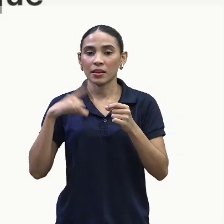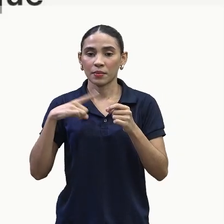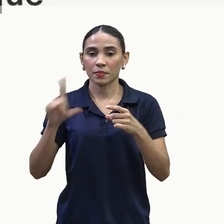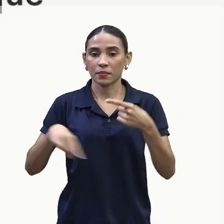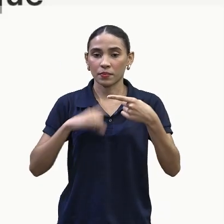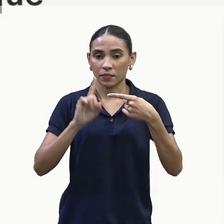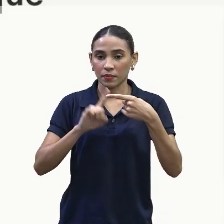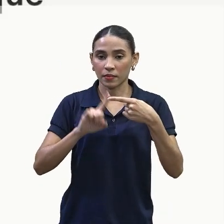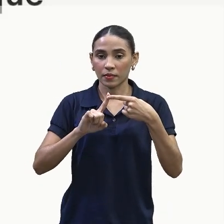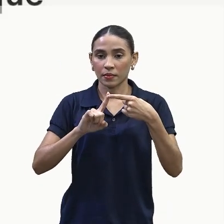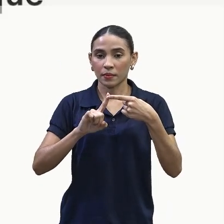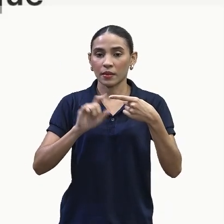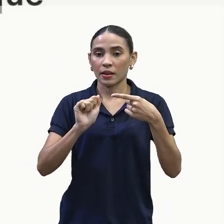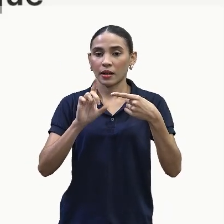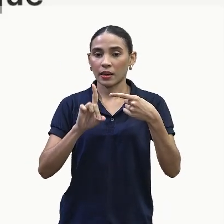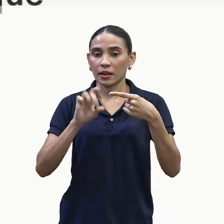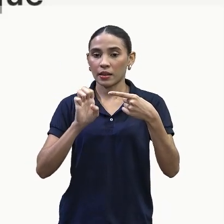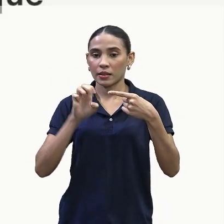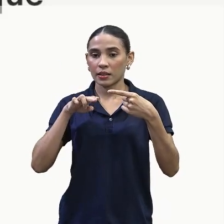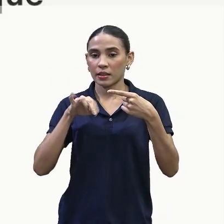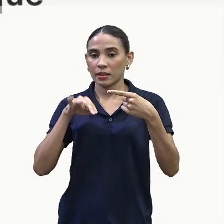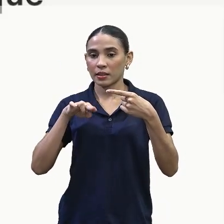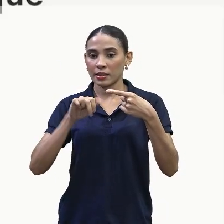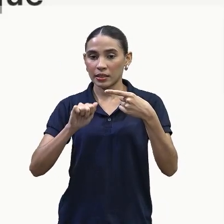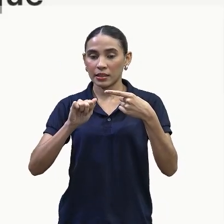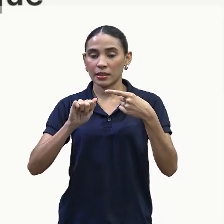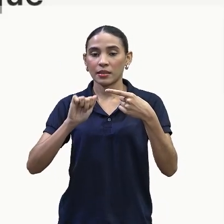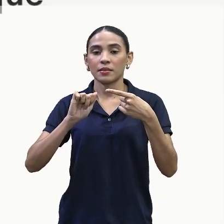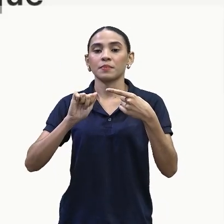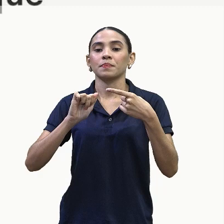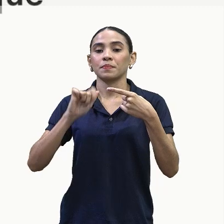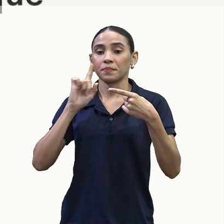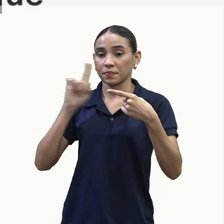de adenina, aqui, ó,